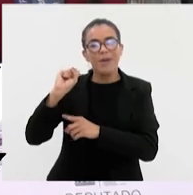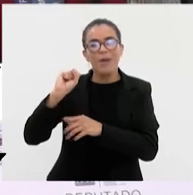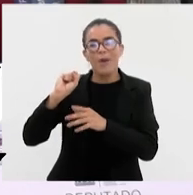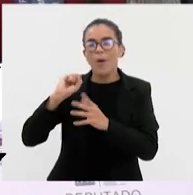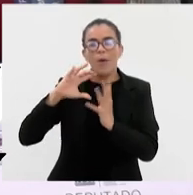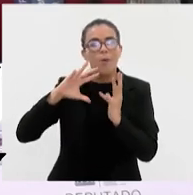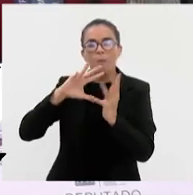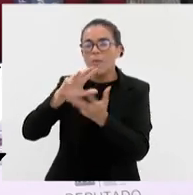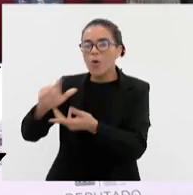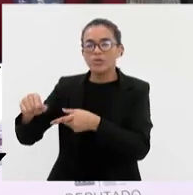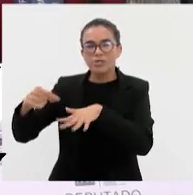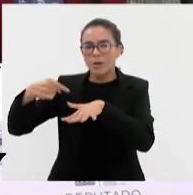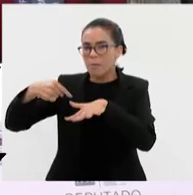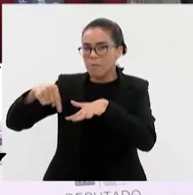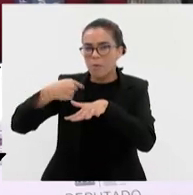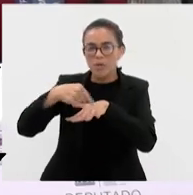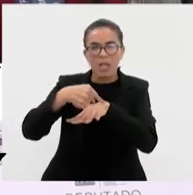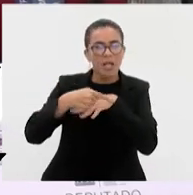de força.